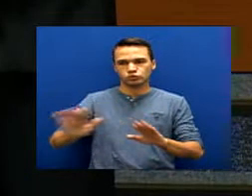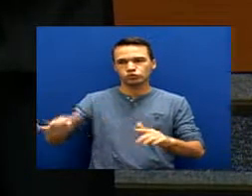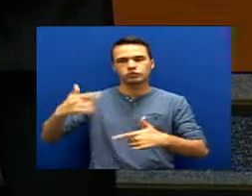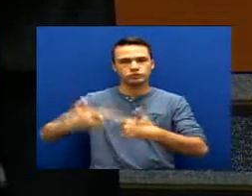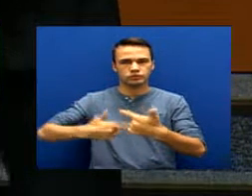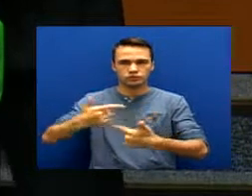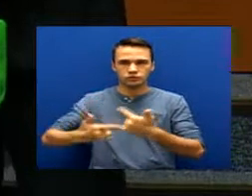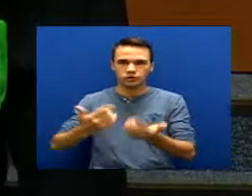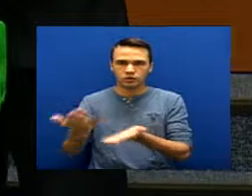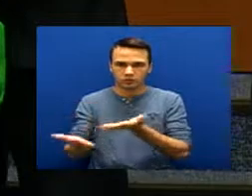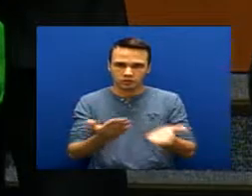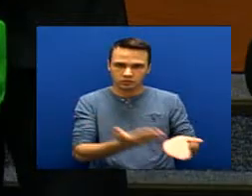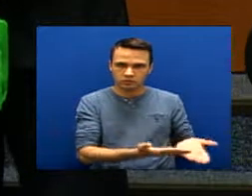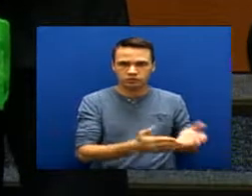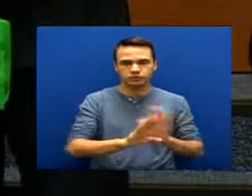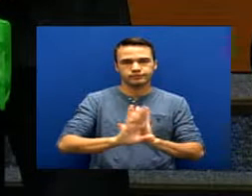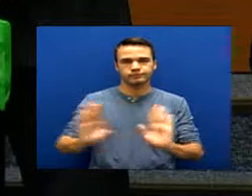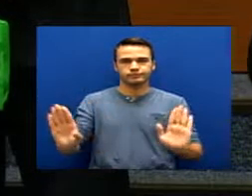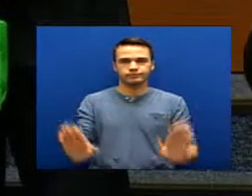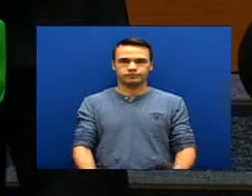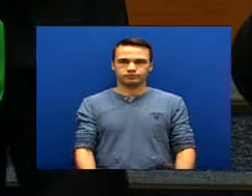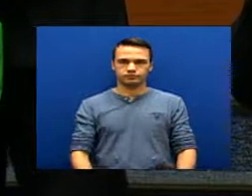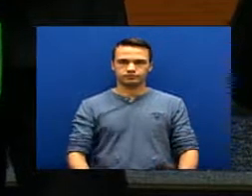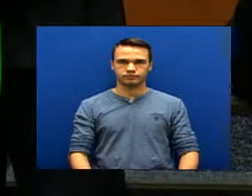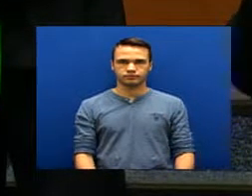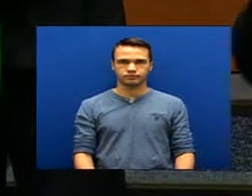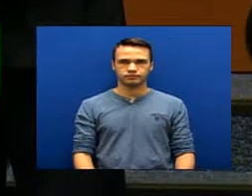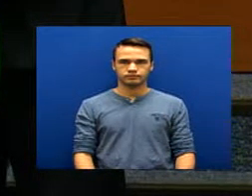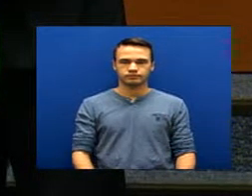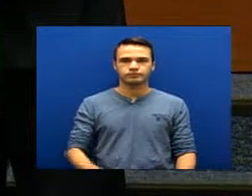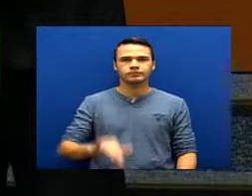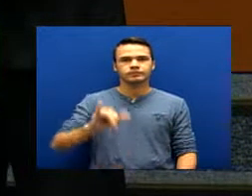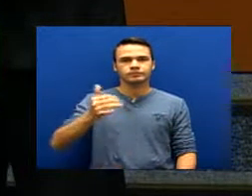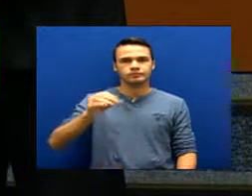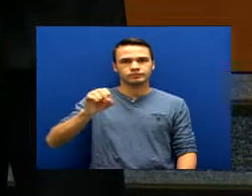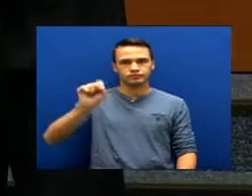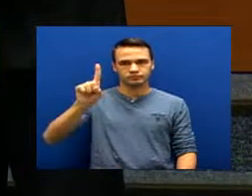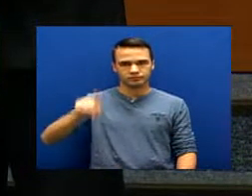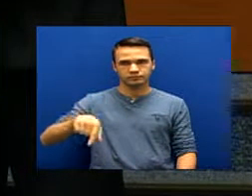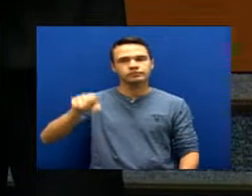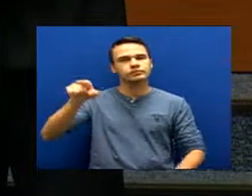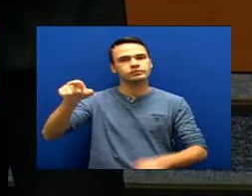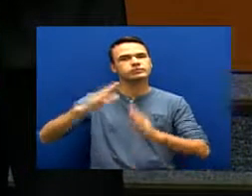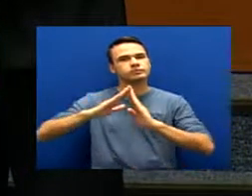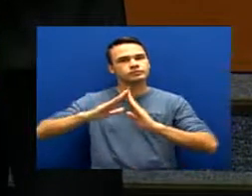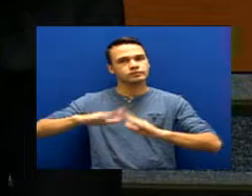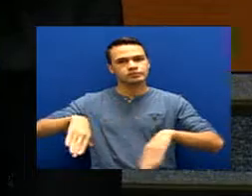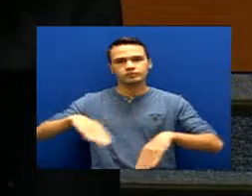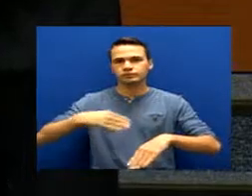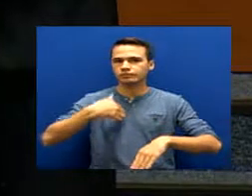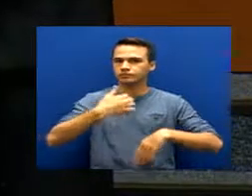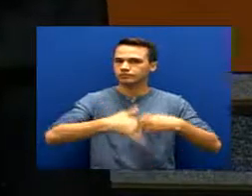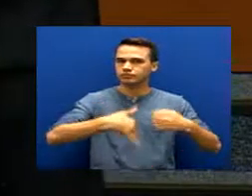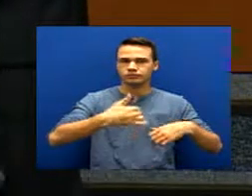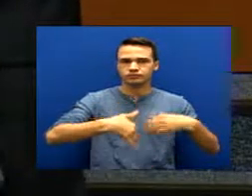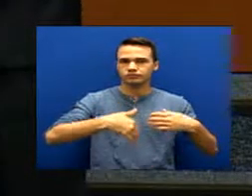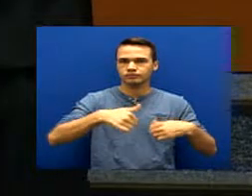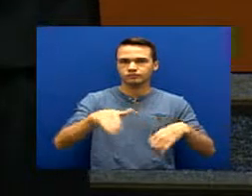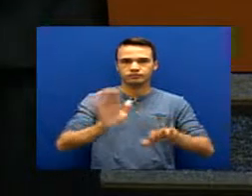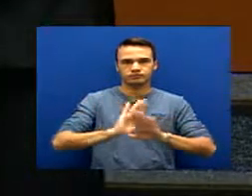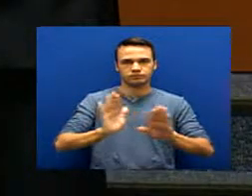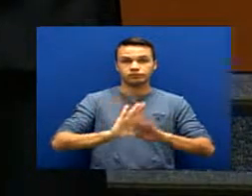de tudo. Então, eu faço essas minhas simples palavras em agradecimento a esse momento, ao Eterno por